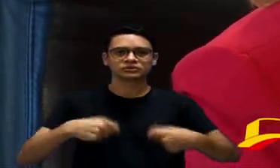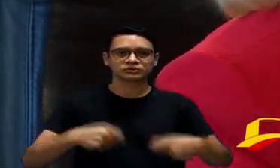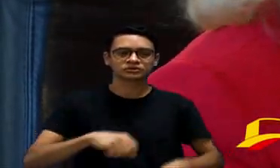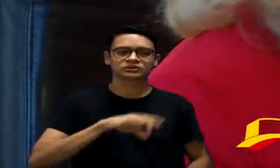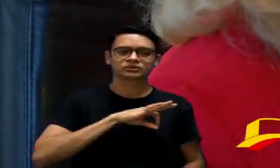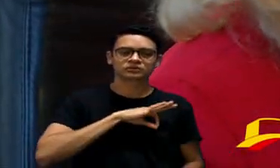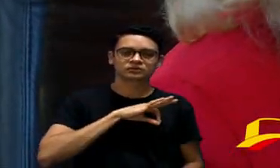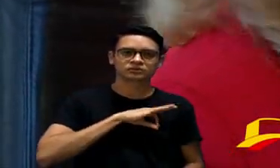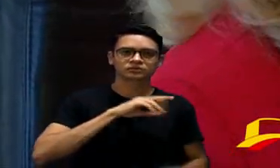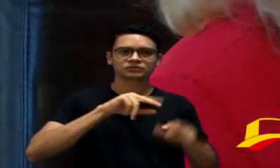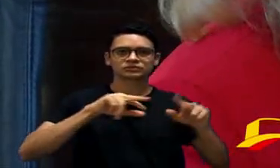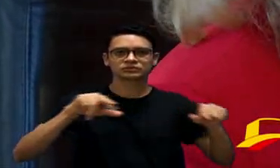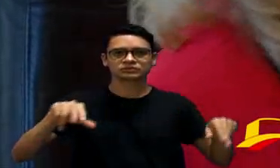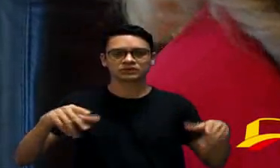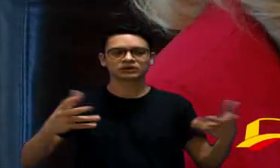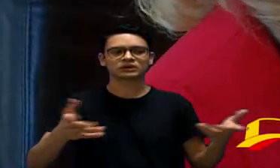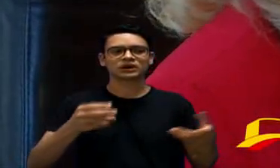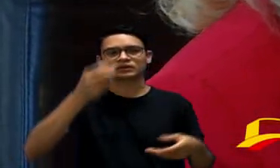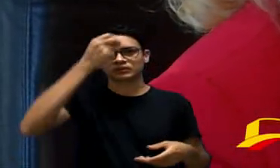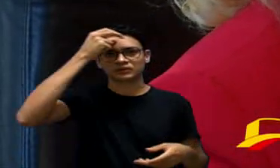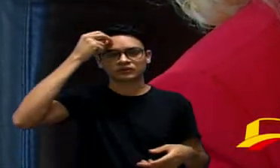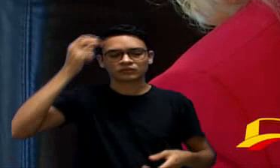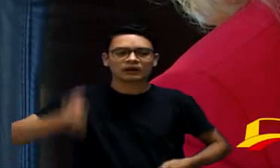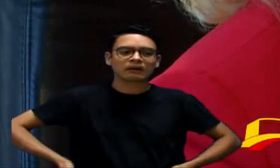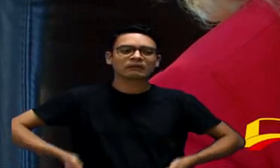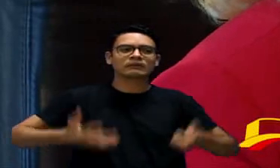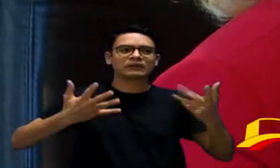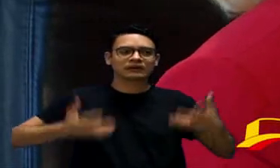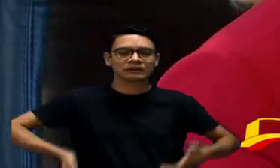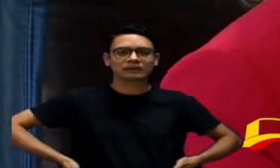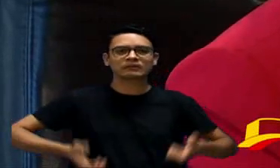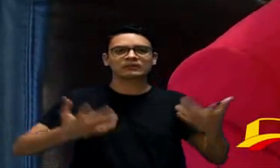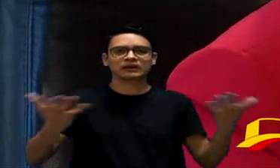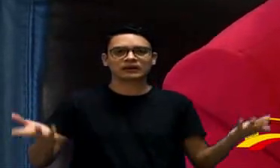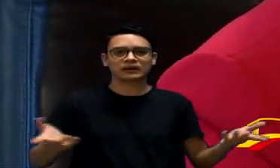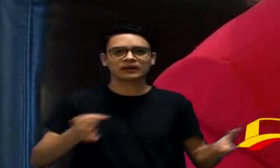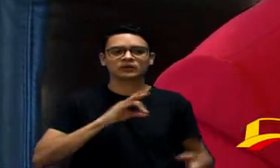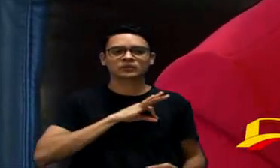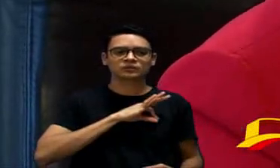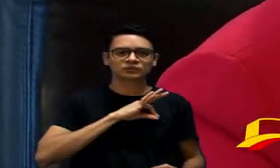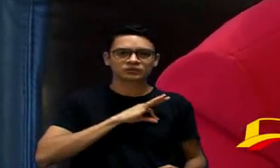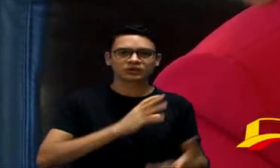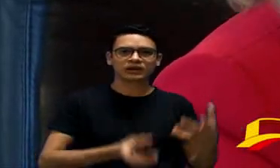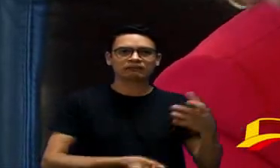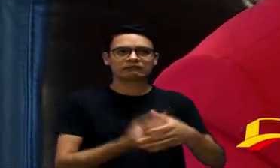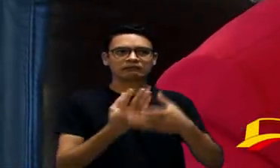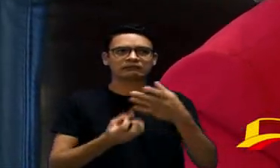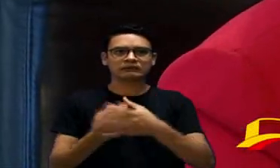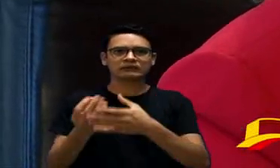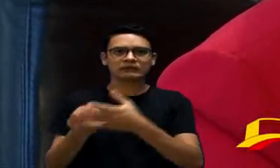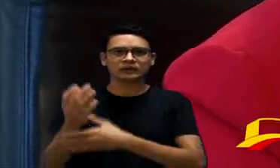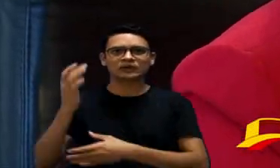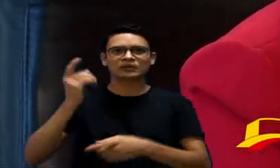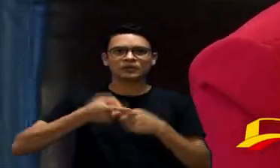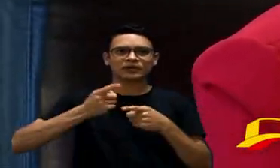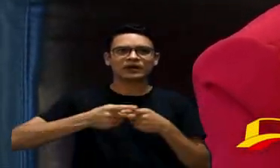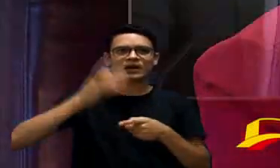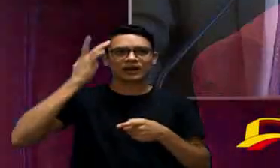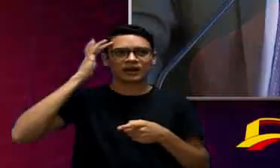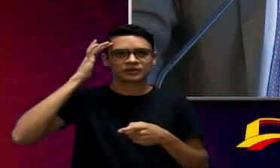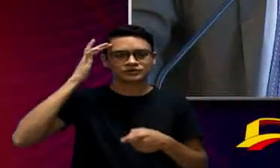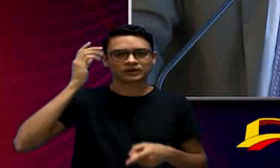as polícias. Aí as prefeituras ficam gastando, criando guardas municipais que não têm fim, sempre acha que tem que ter mais